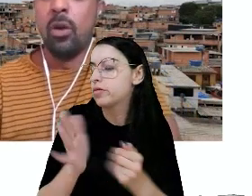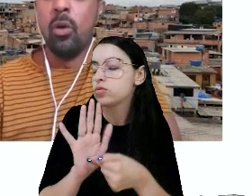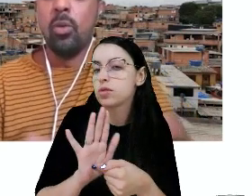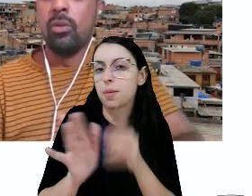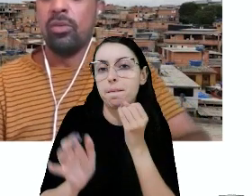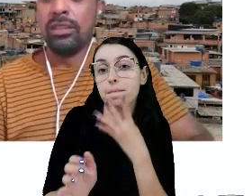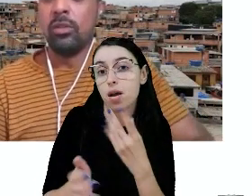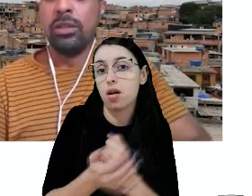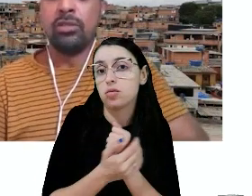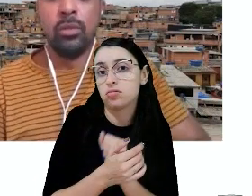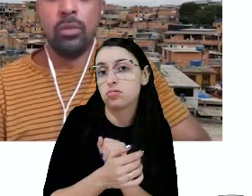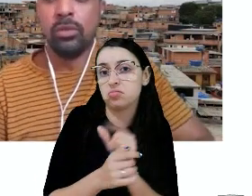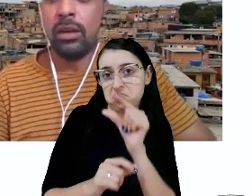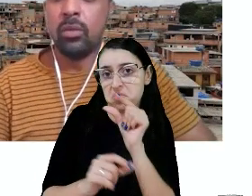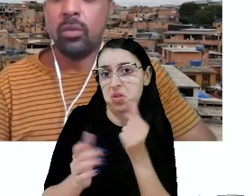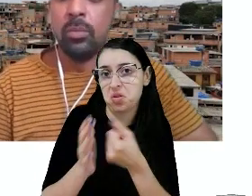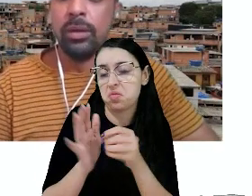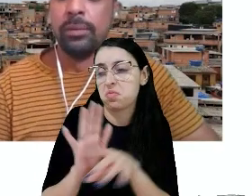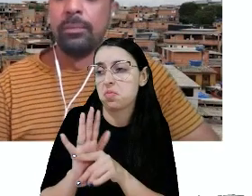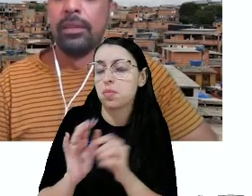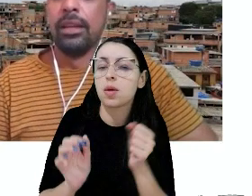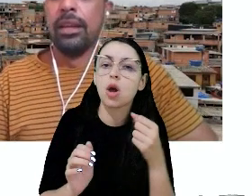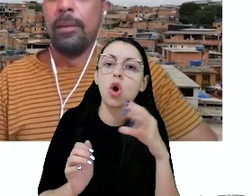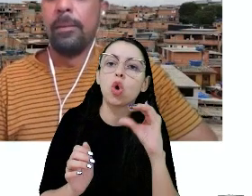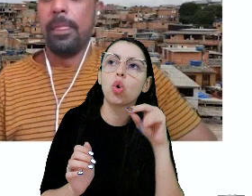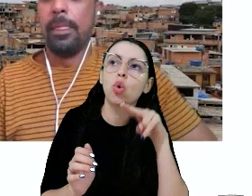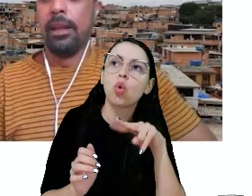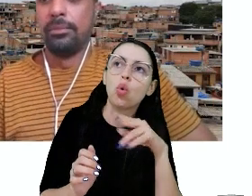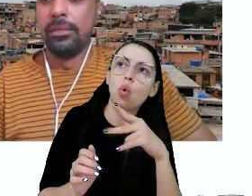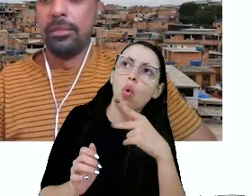o bem, ou fazer o bem só por conta da culpa.